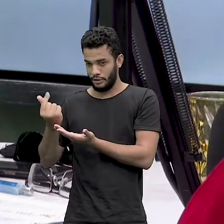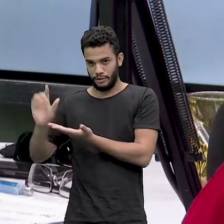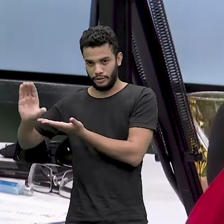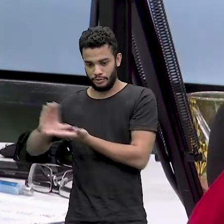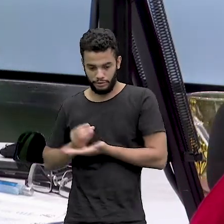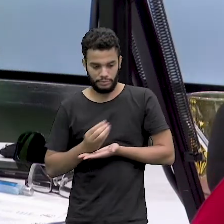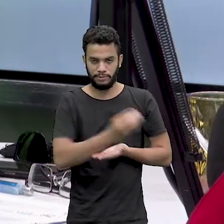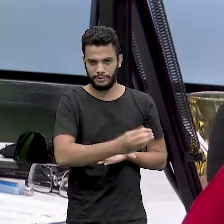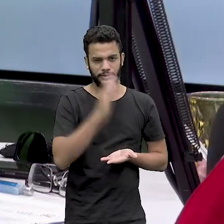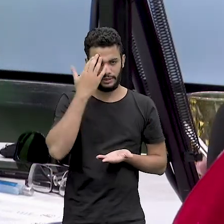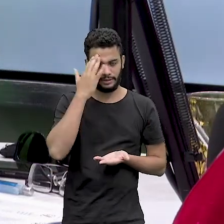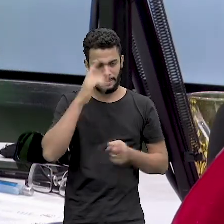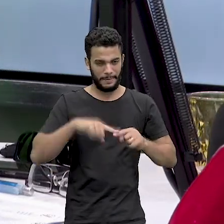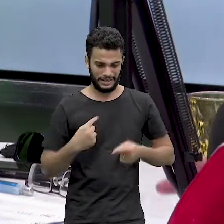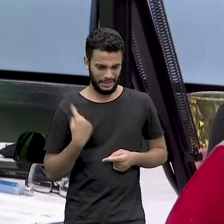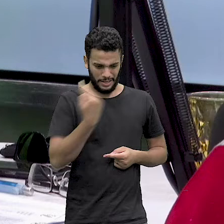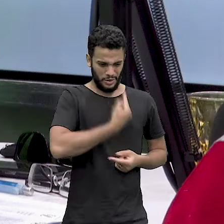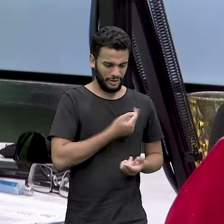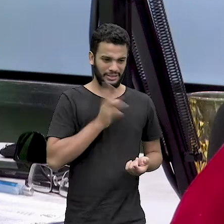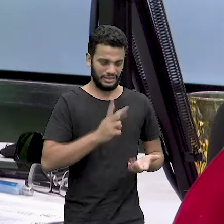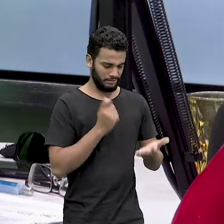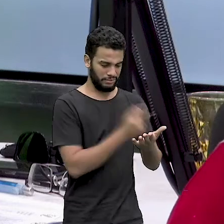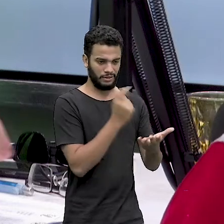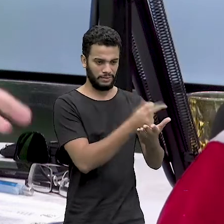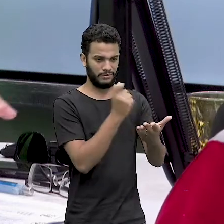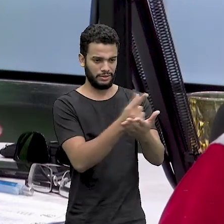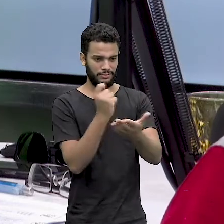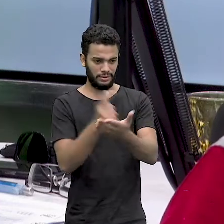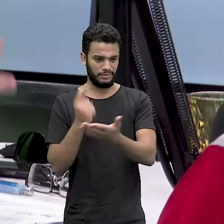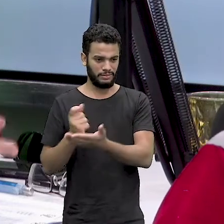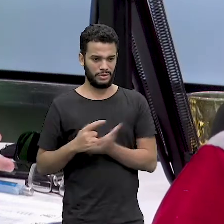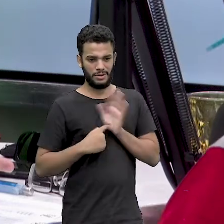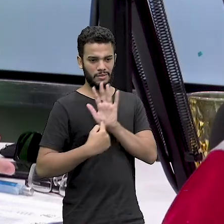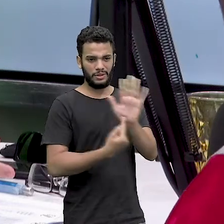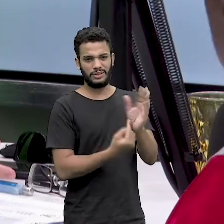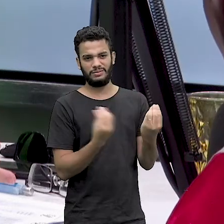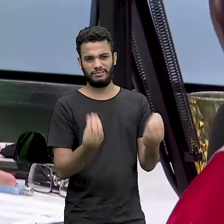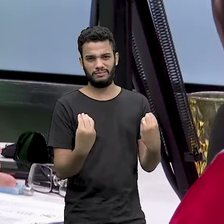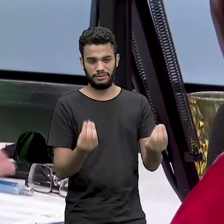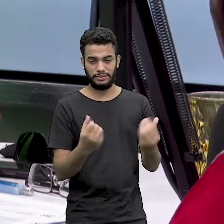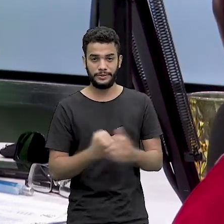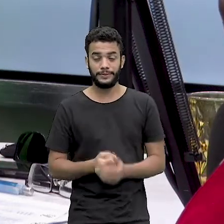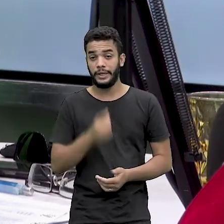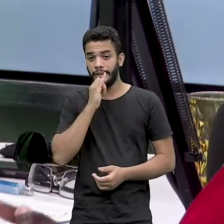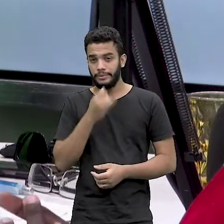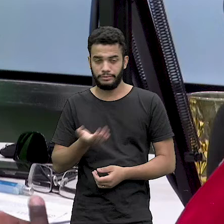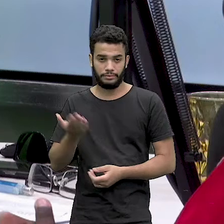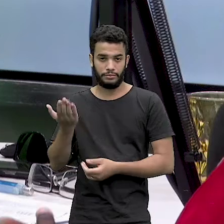Por exemplo, recentemente, os celulares modelo antigo, sem ser smartphone,